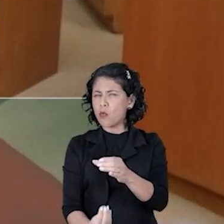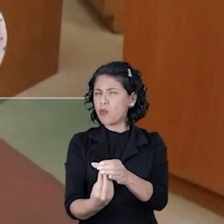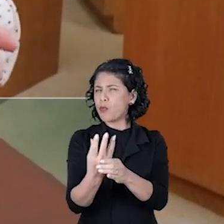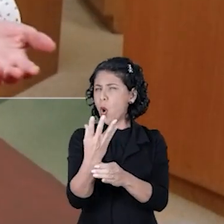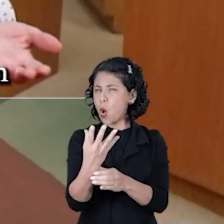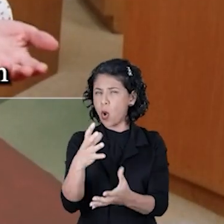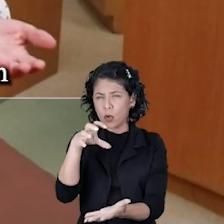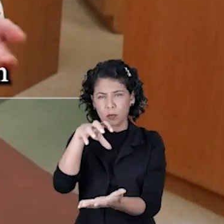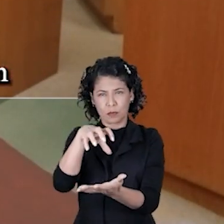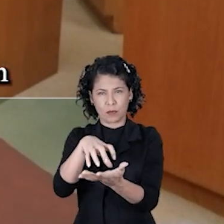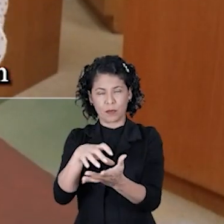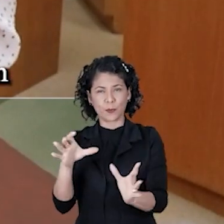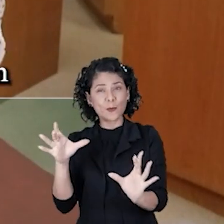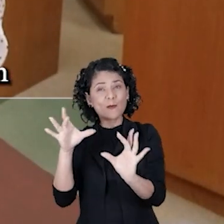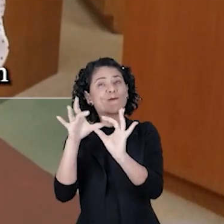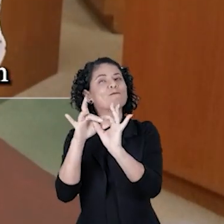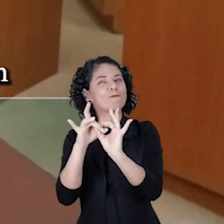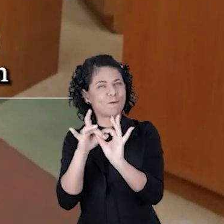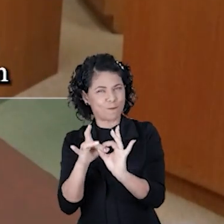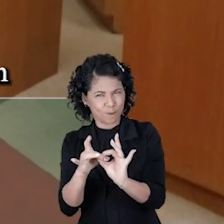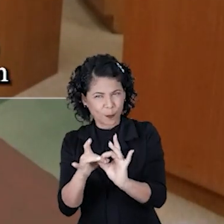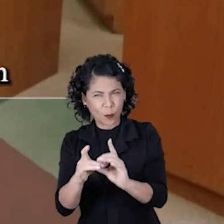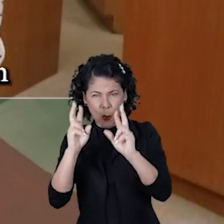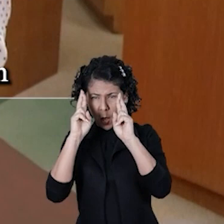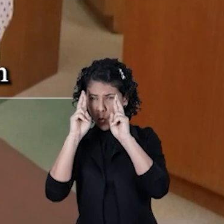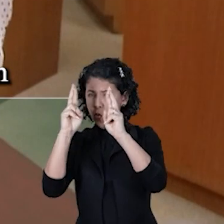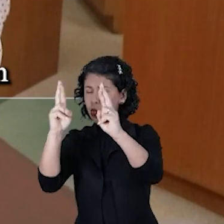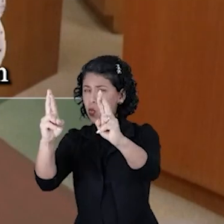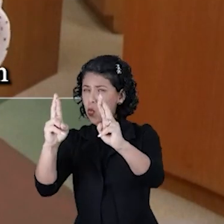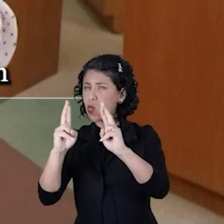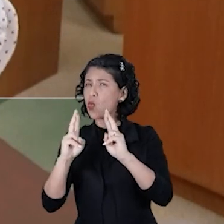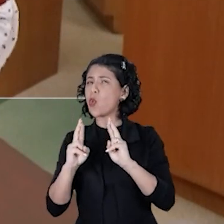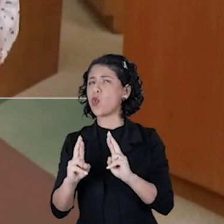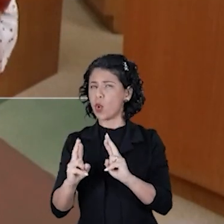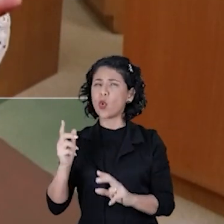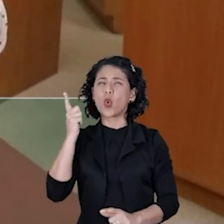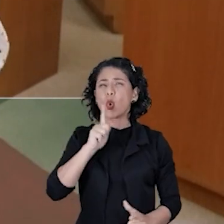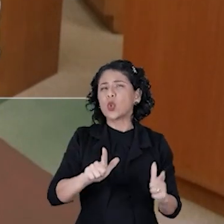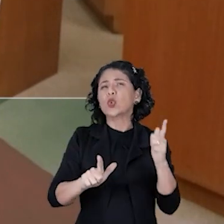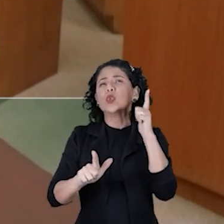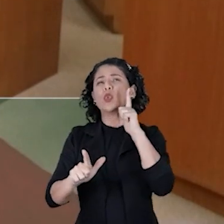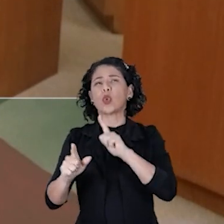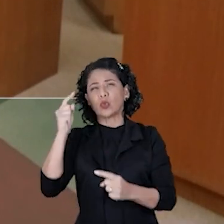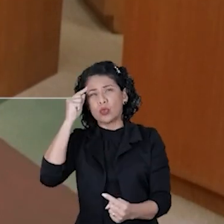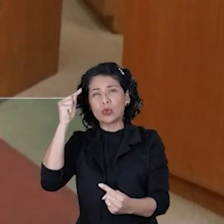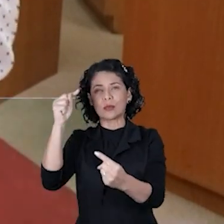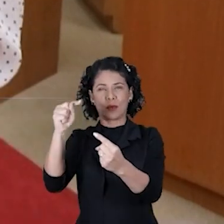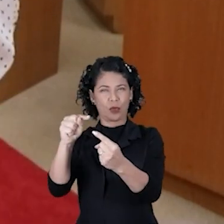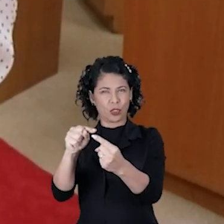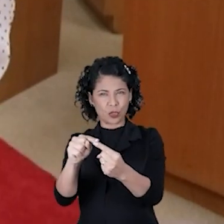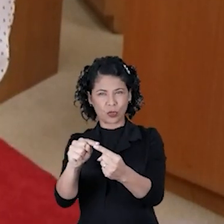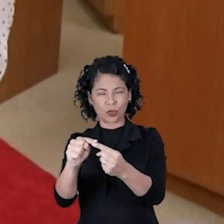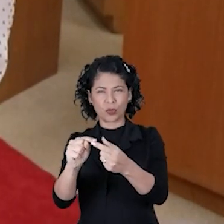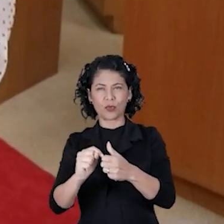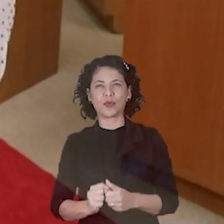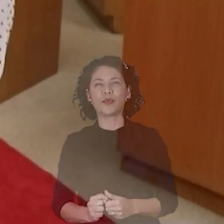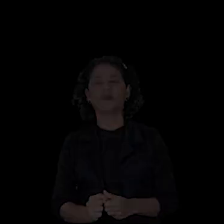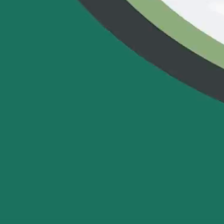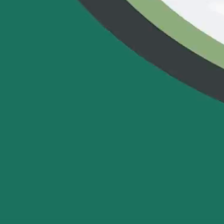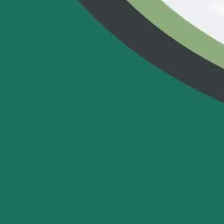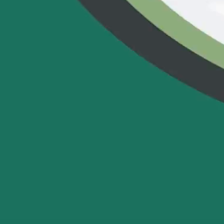obras. Desde então, a implantação do Gabinete de Integração tem colocado em prática esses destacados